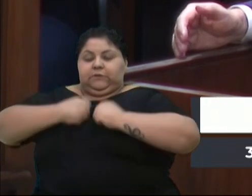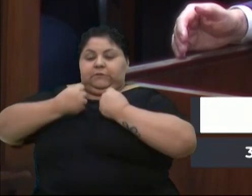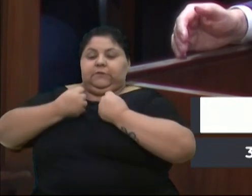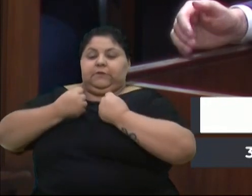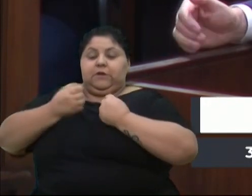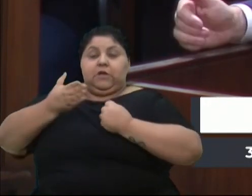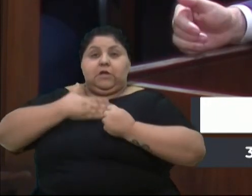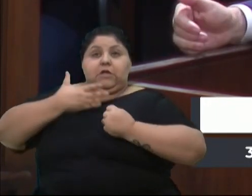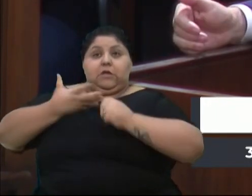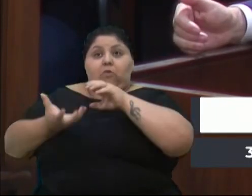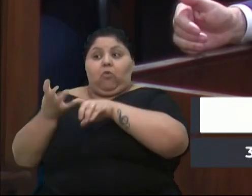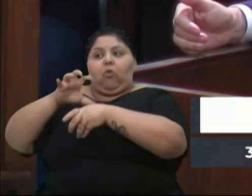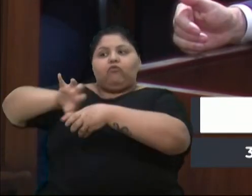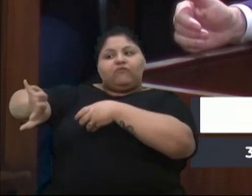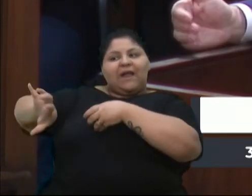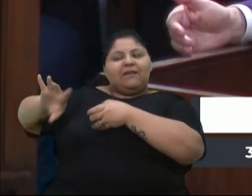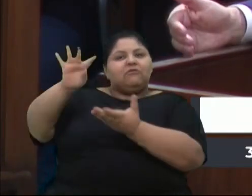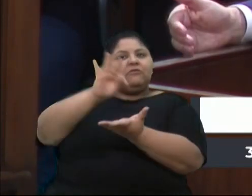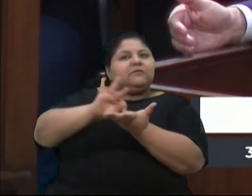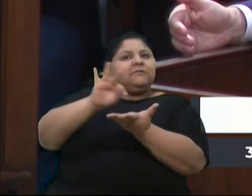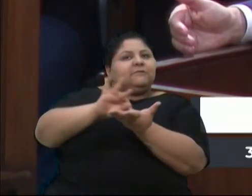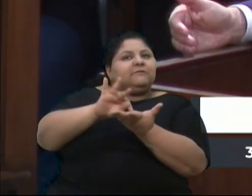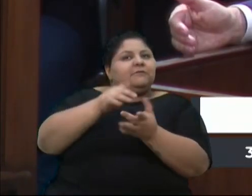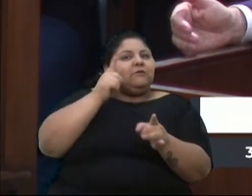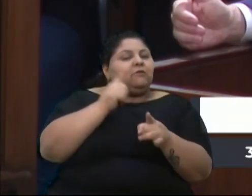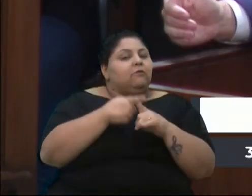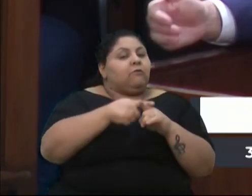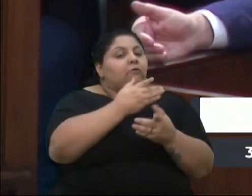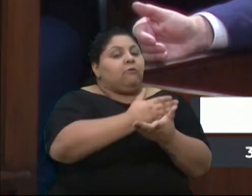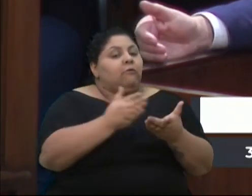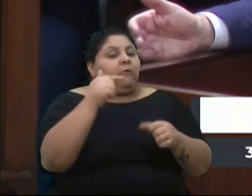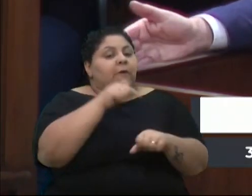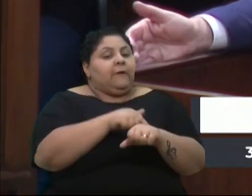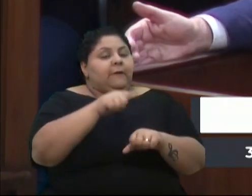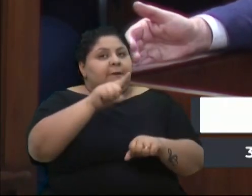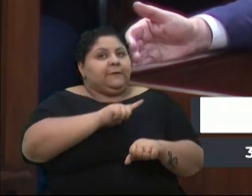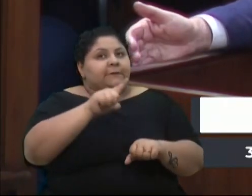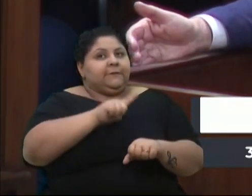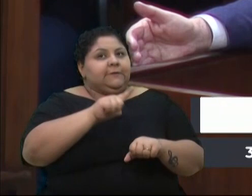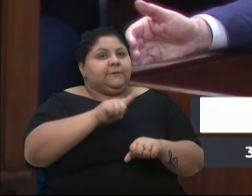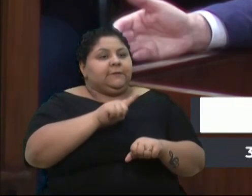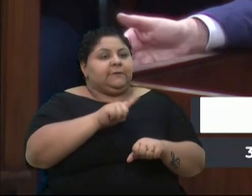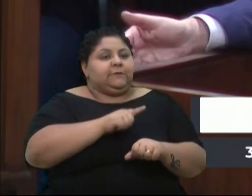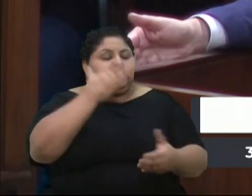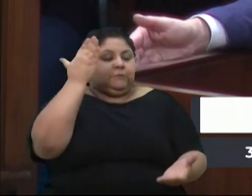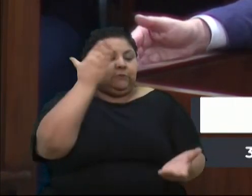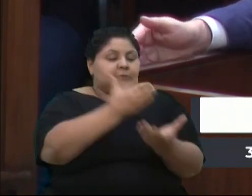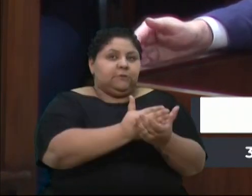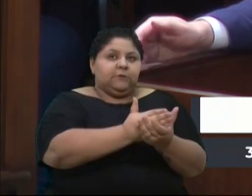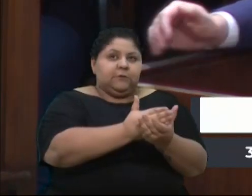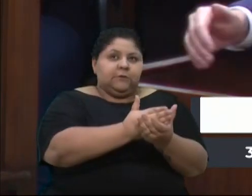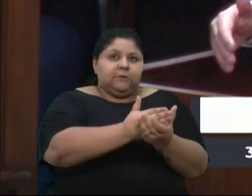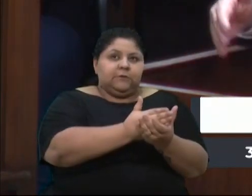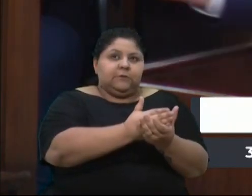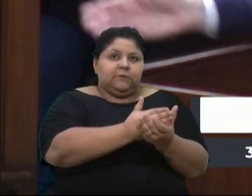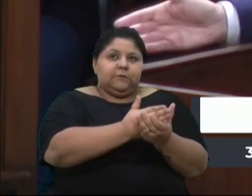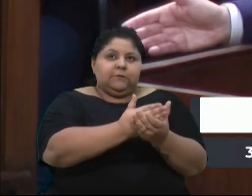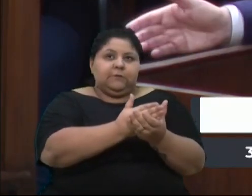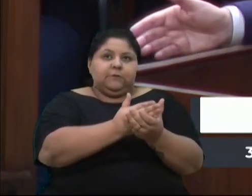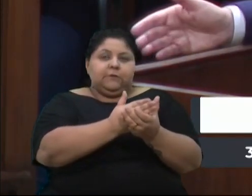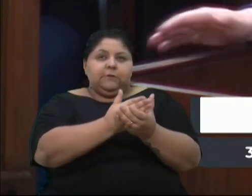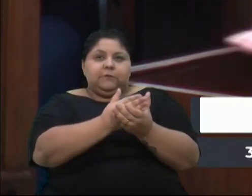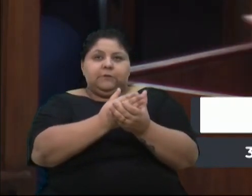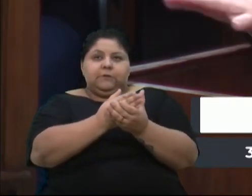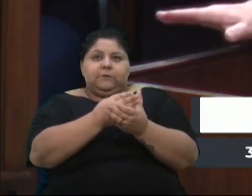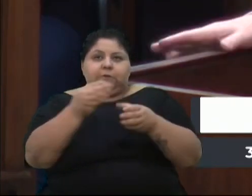tese, porque a partir do momento que o município tem uma liminar deferindo a reintegração, imediatamente tem que